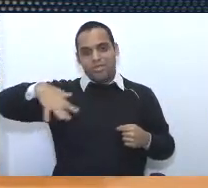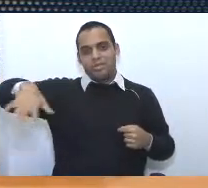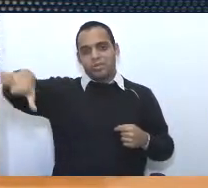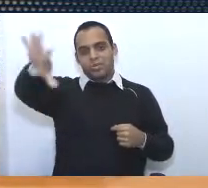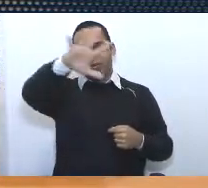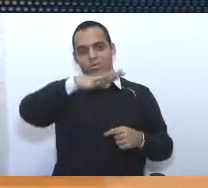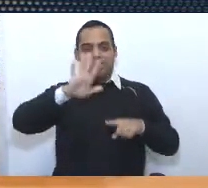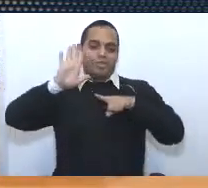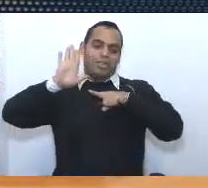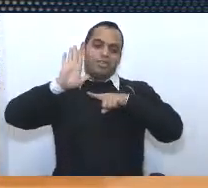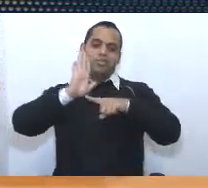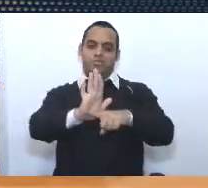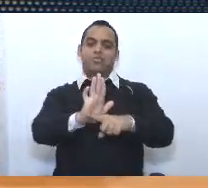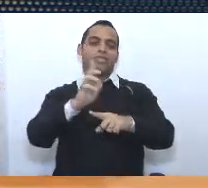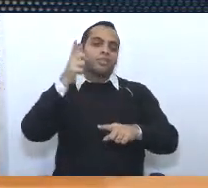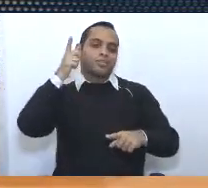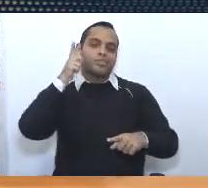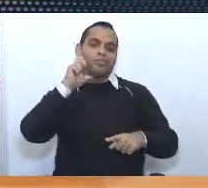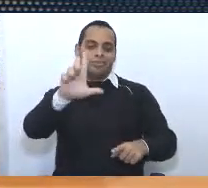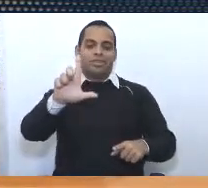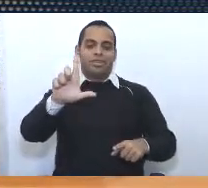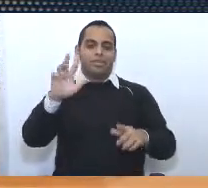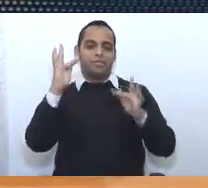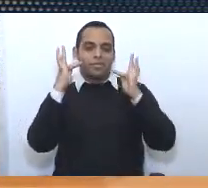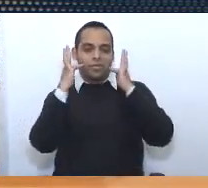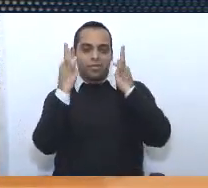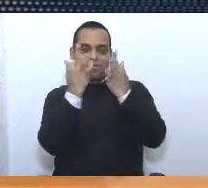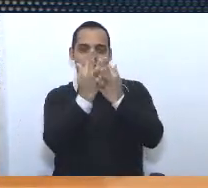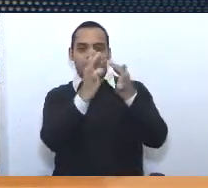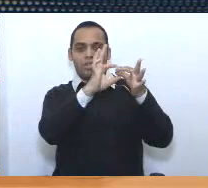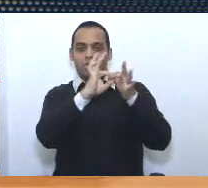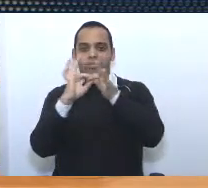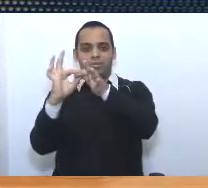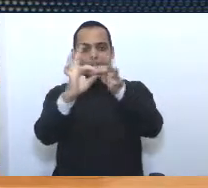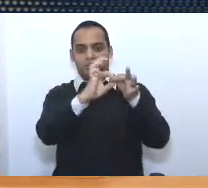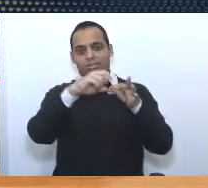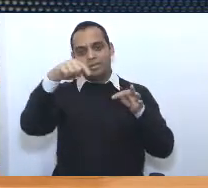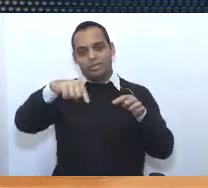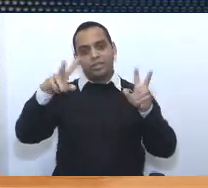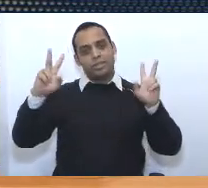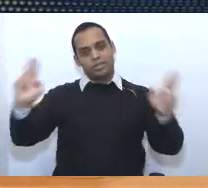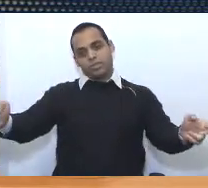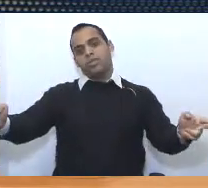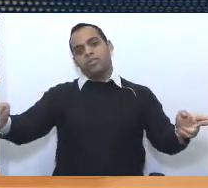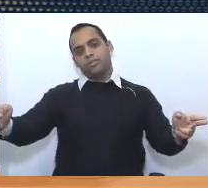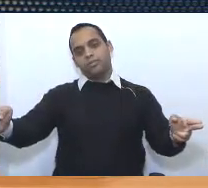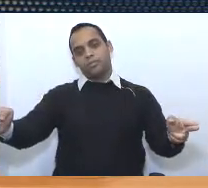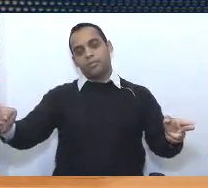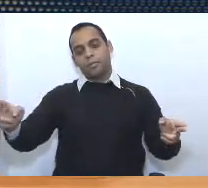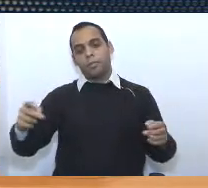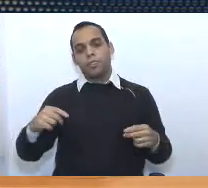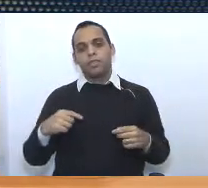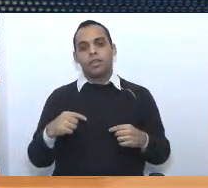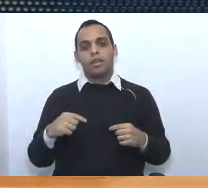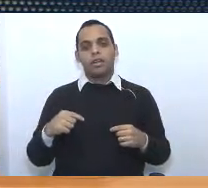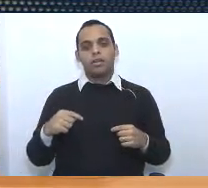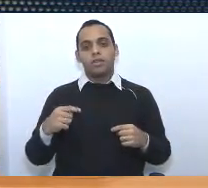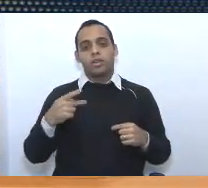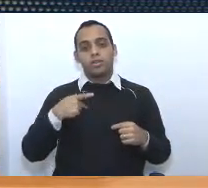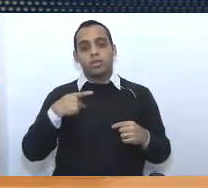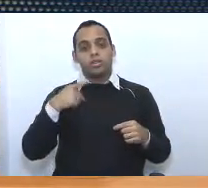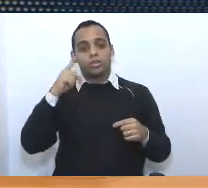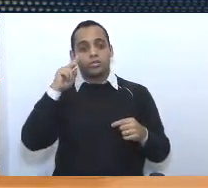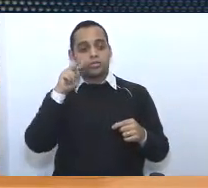e também ajudando a si e a sua família, e eu queria parabenizá-lo também. E com relação aos precatórios, a perspectiva, nós